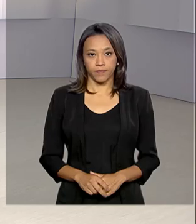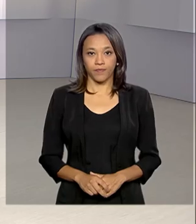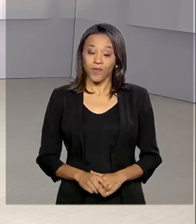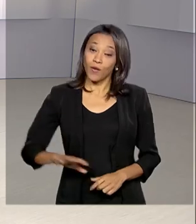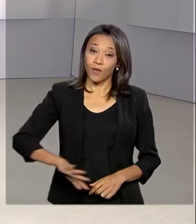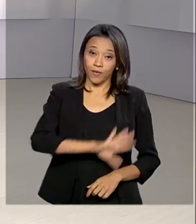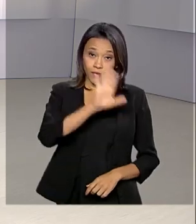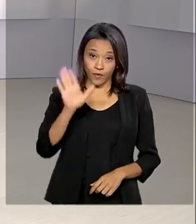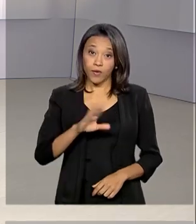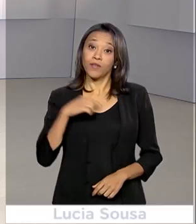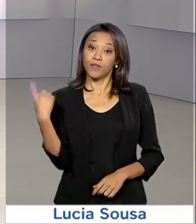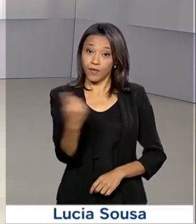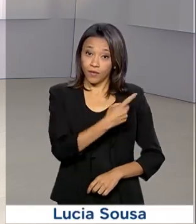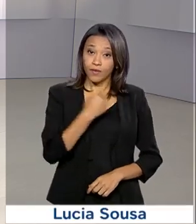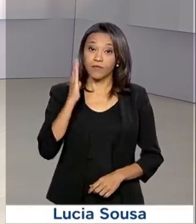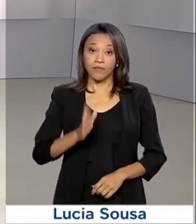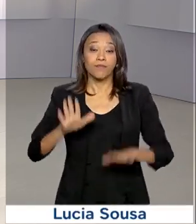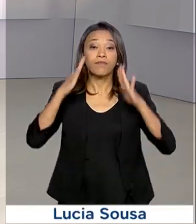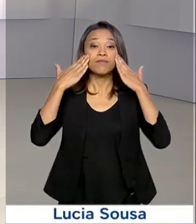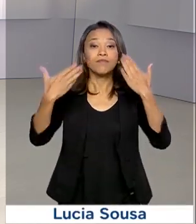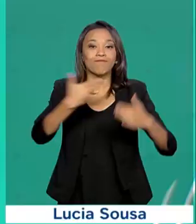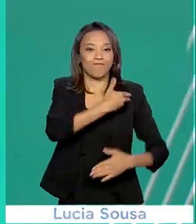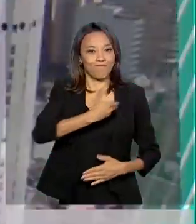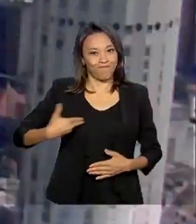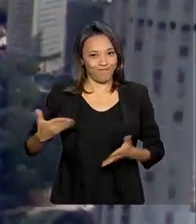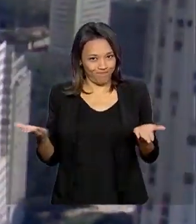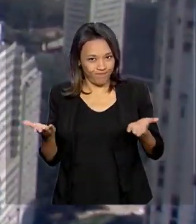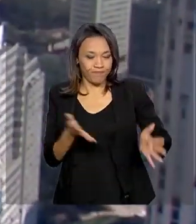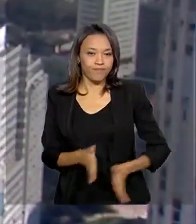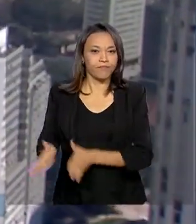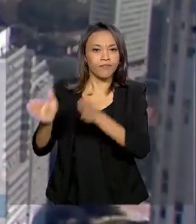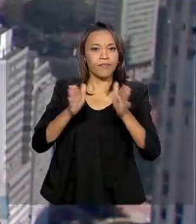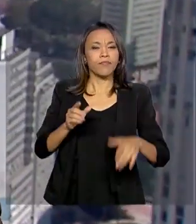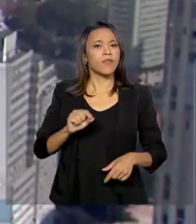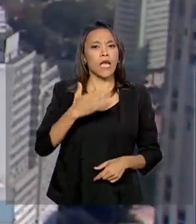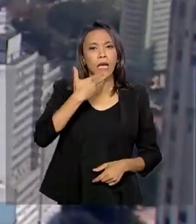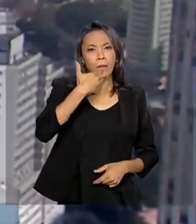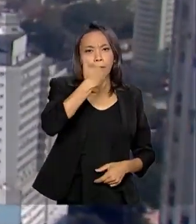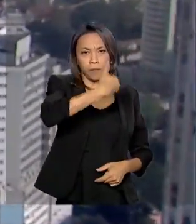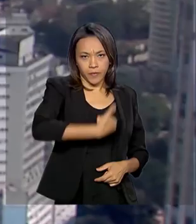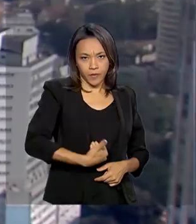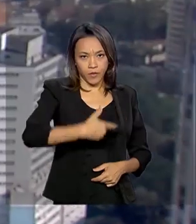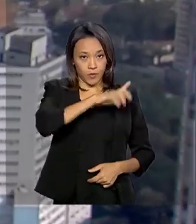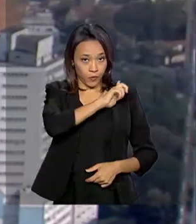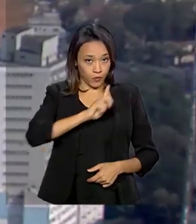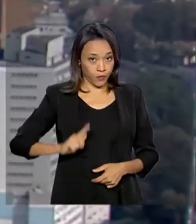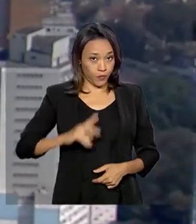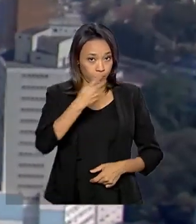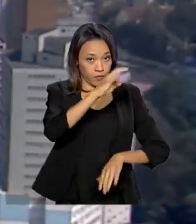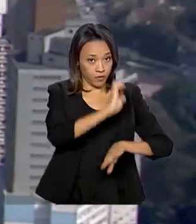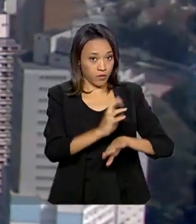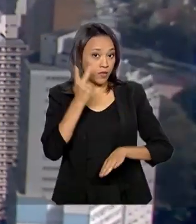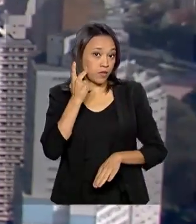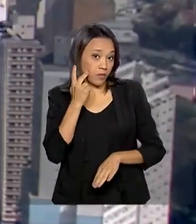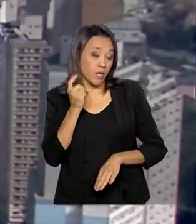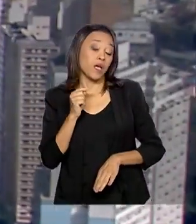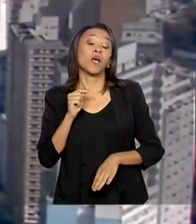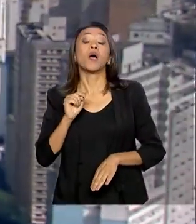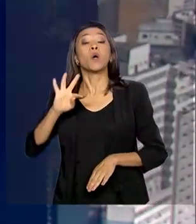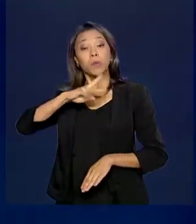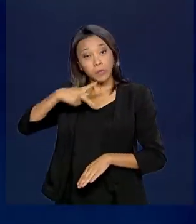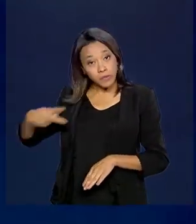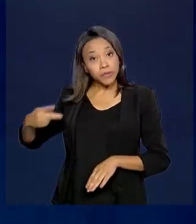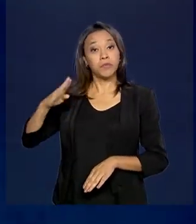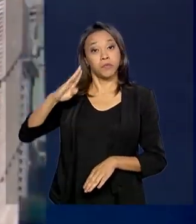Olá, já estamos no ar com o Governo Agora. A pedido do governador do Ceará, Camilo Santana, o presidente Jair